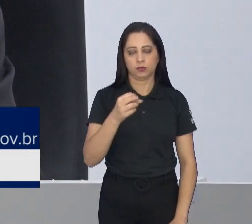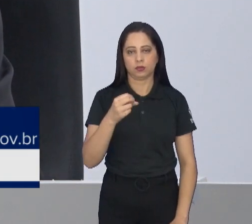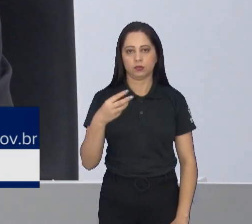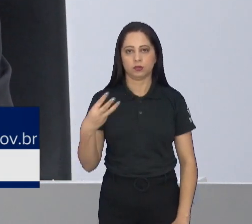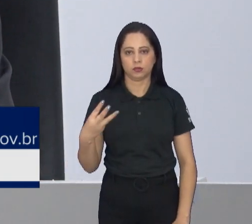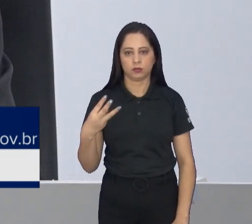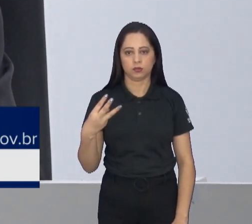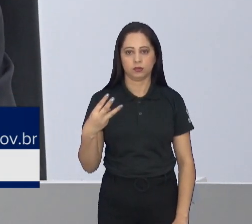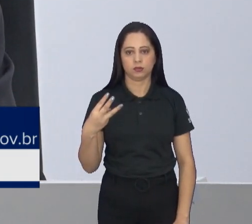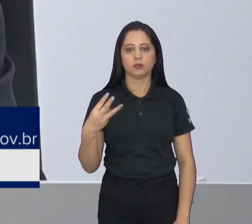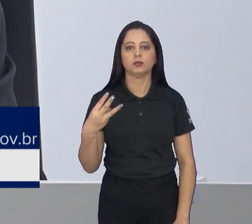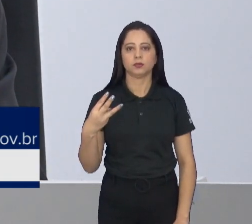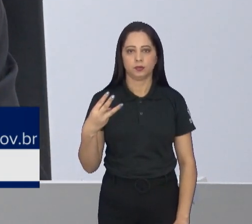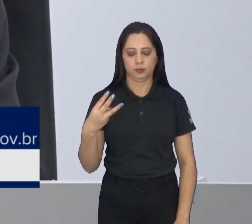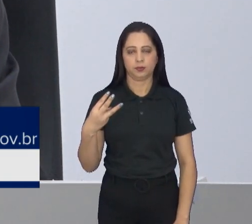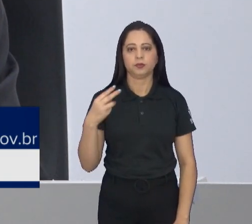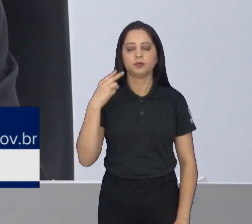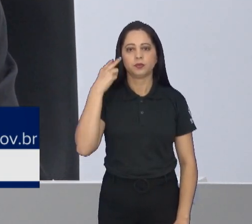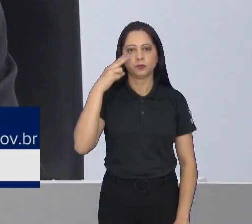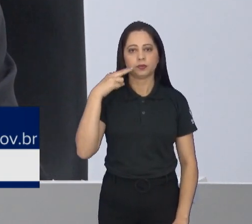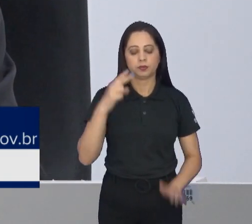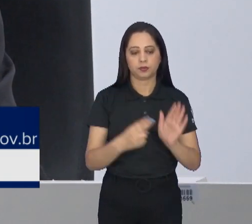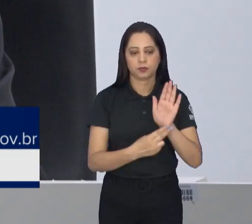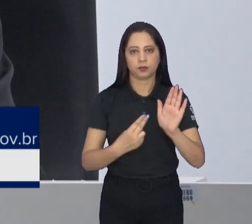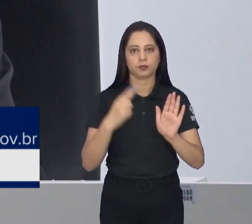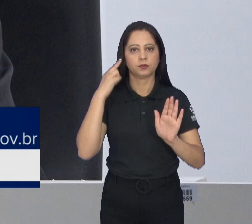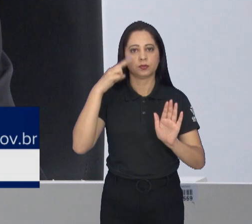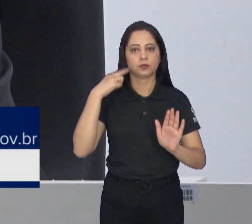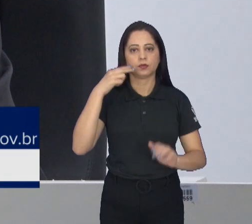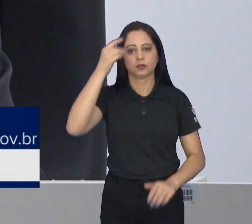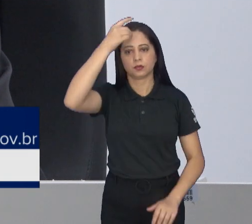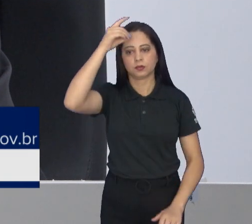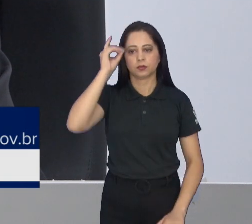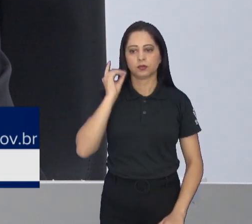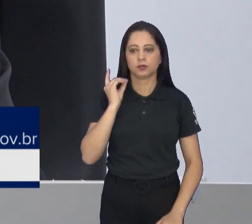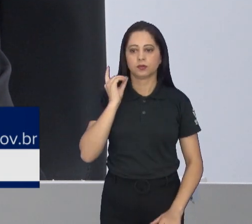110/2023. Autoria vereadora Dulce Rita.